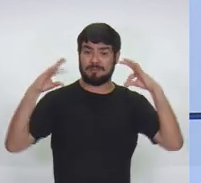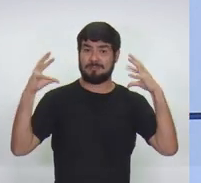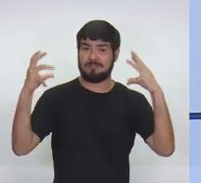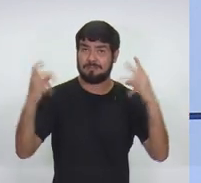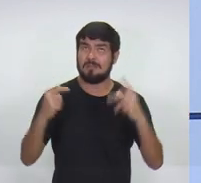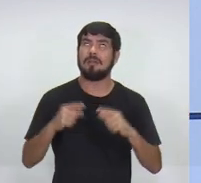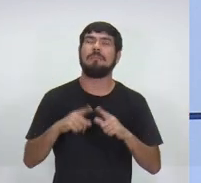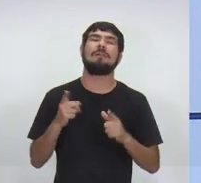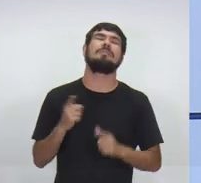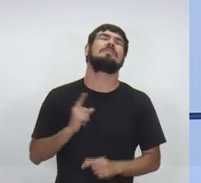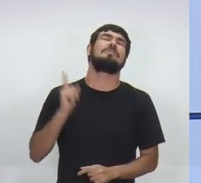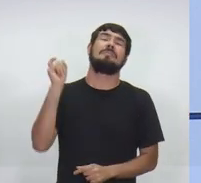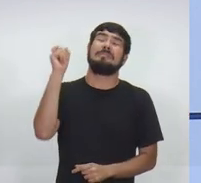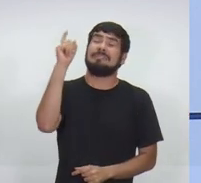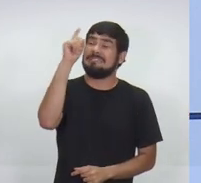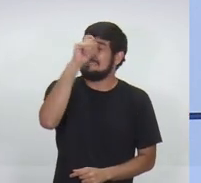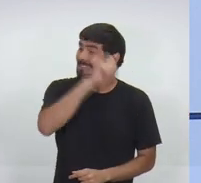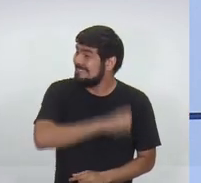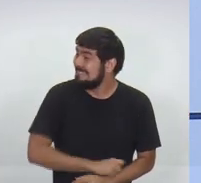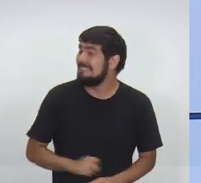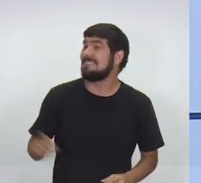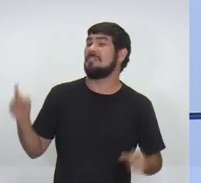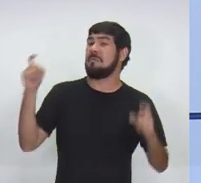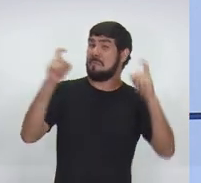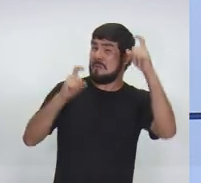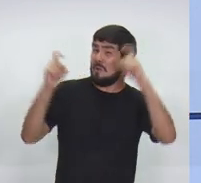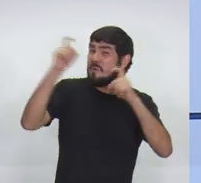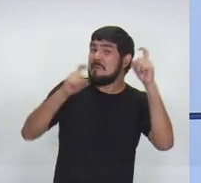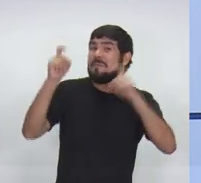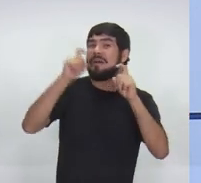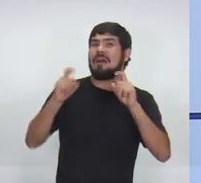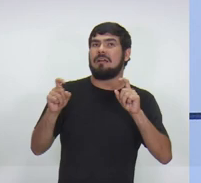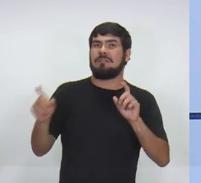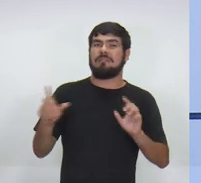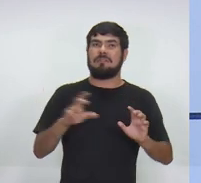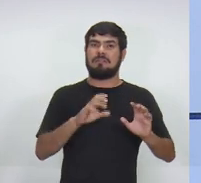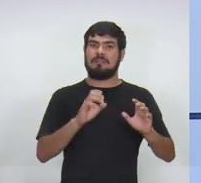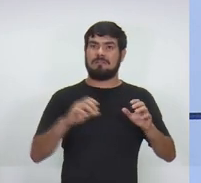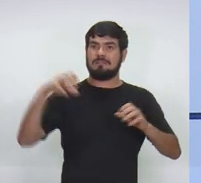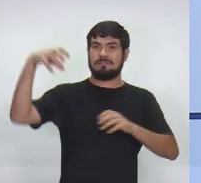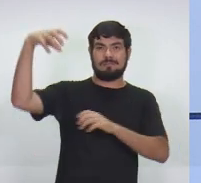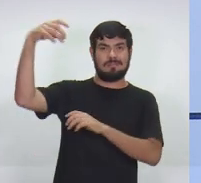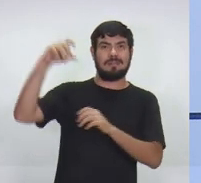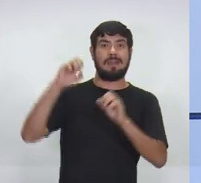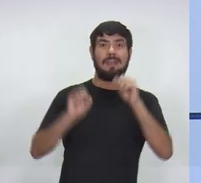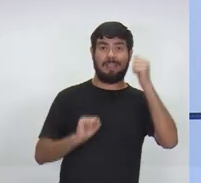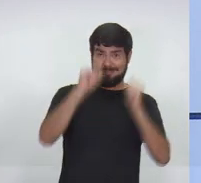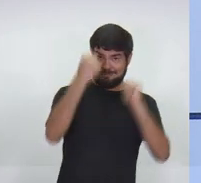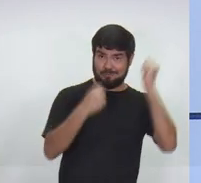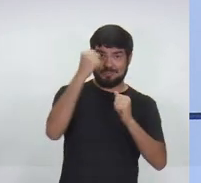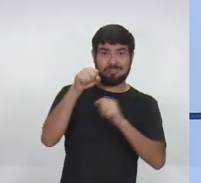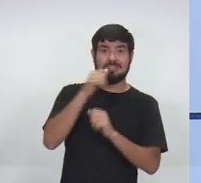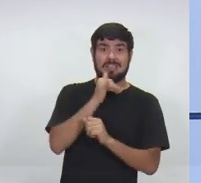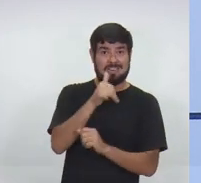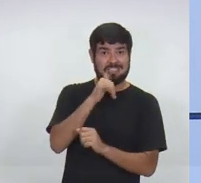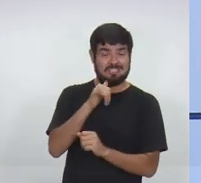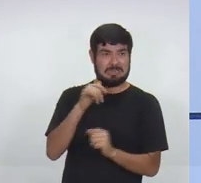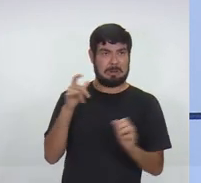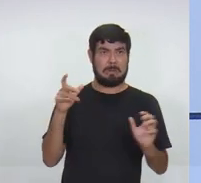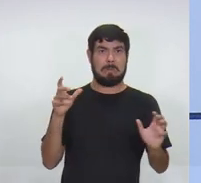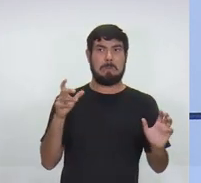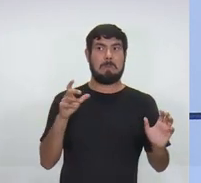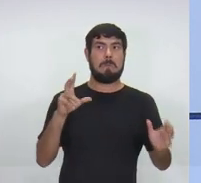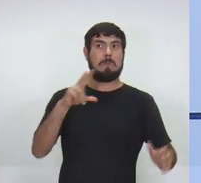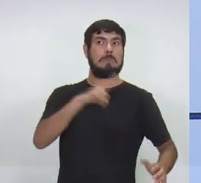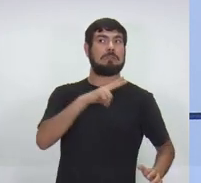privatização da eletrobrás amazonas energia e eu tenho visto pouca gente se mover nesse sentido será que nesse processo de